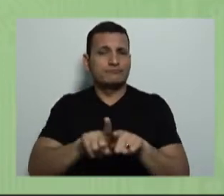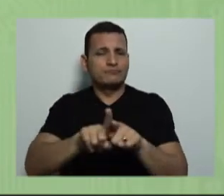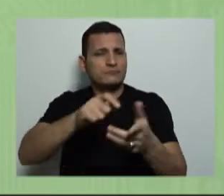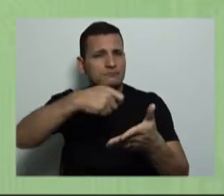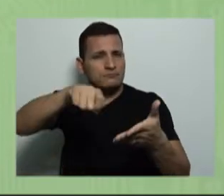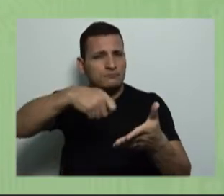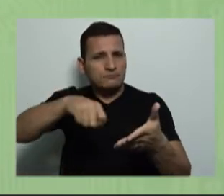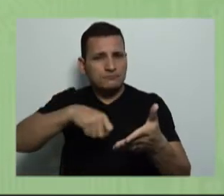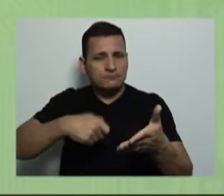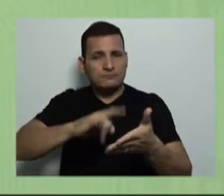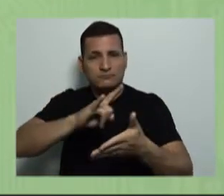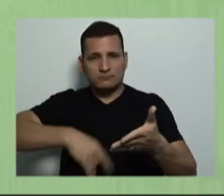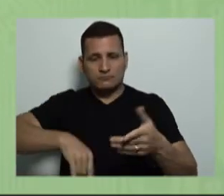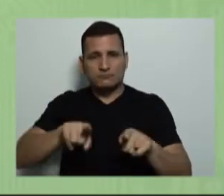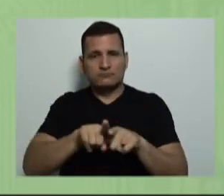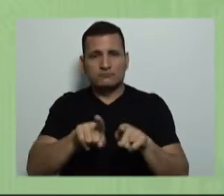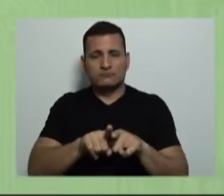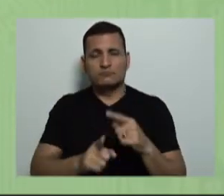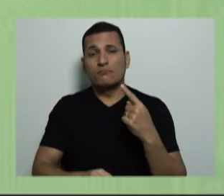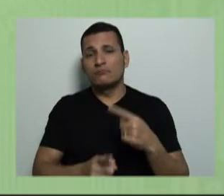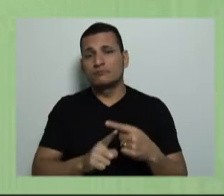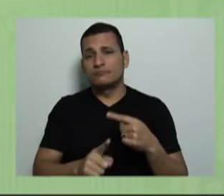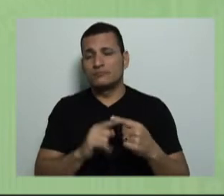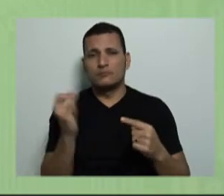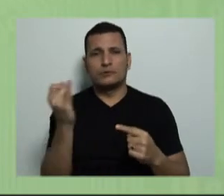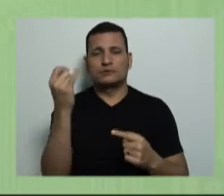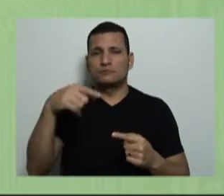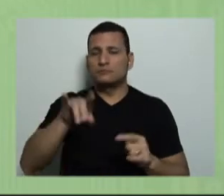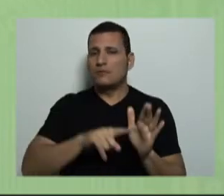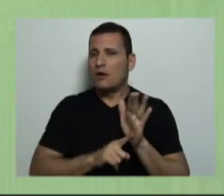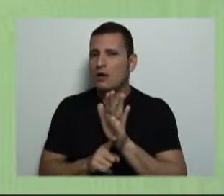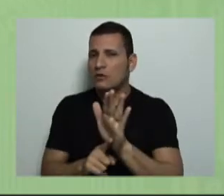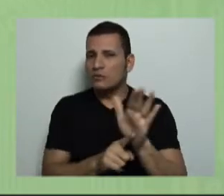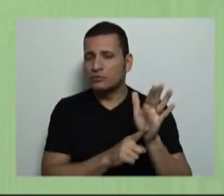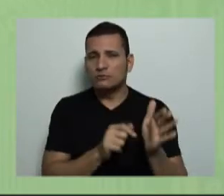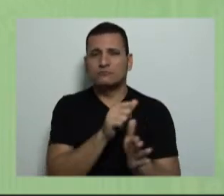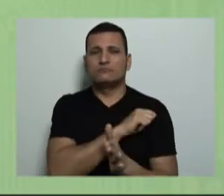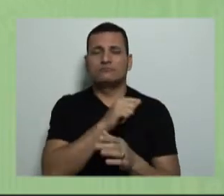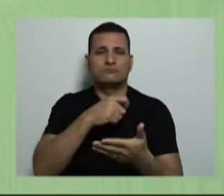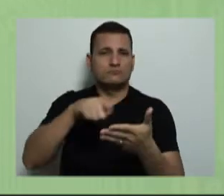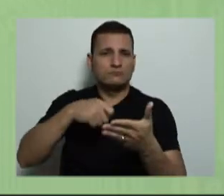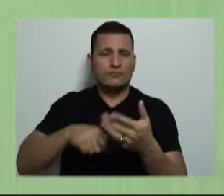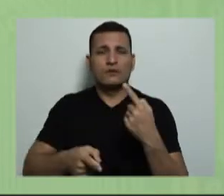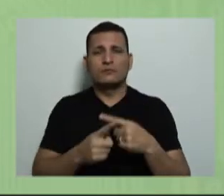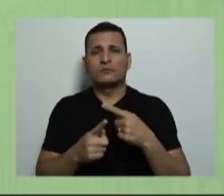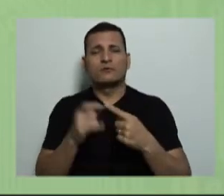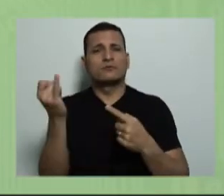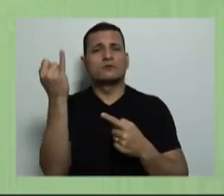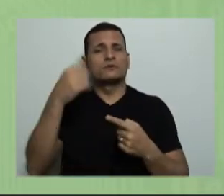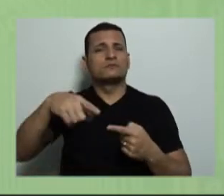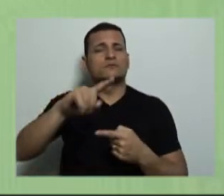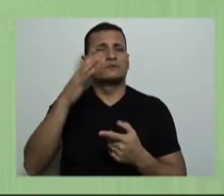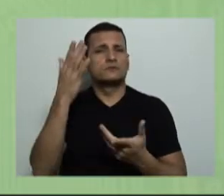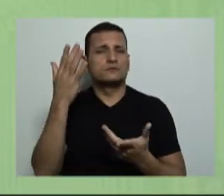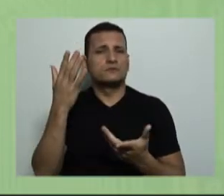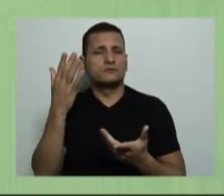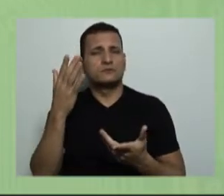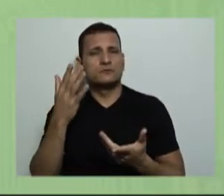documentação. Por que é importante vocês ajudarem eles a preencher? E por que é importante vocês terem